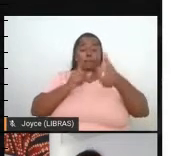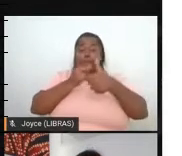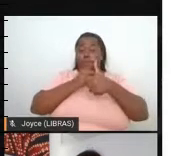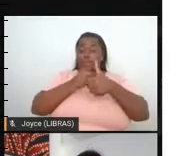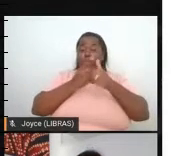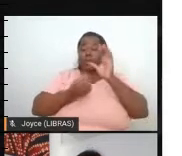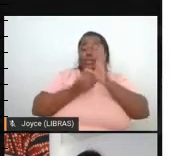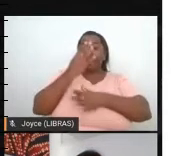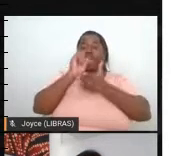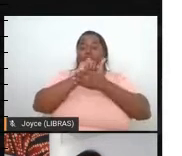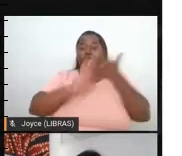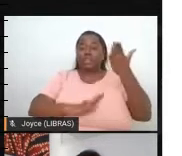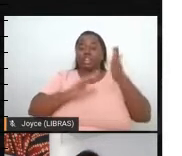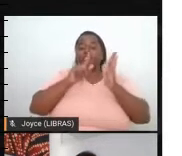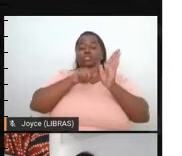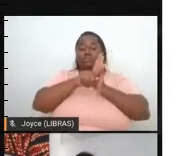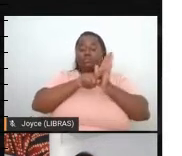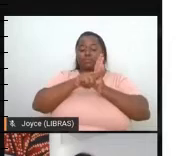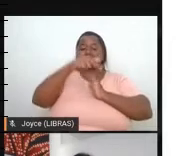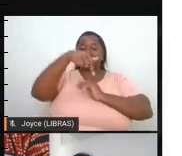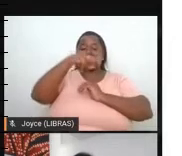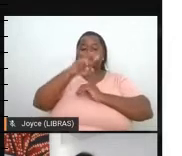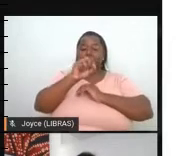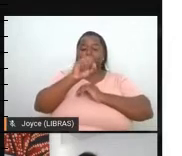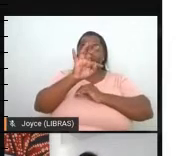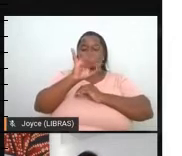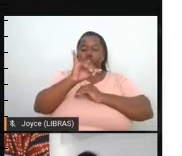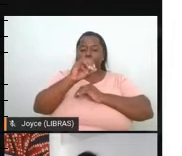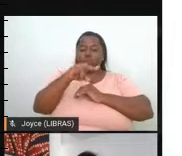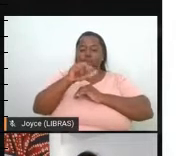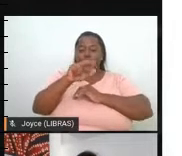criar atividade de questionário no Moodle. Você